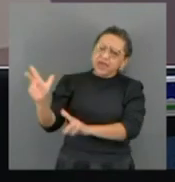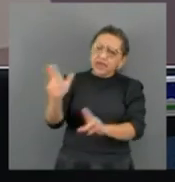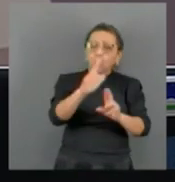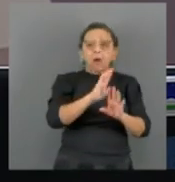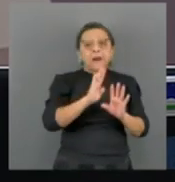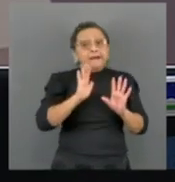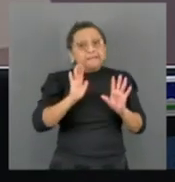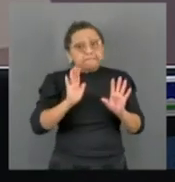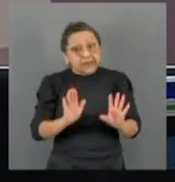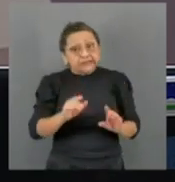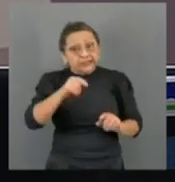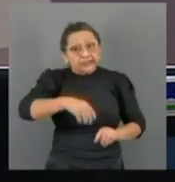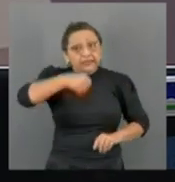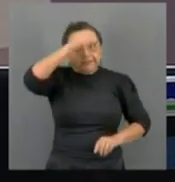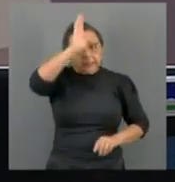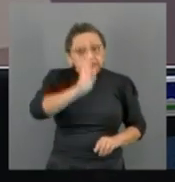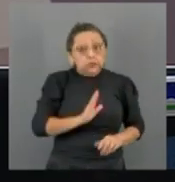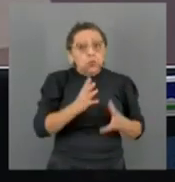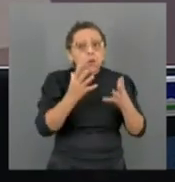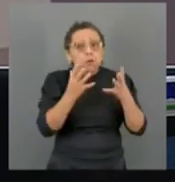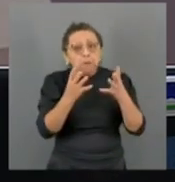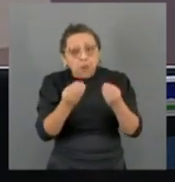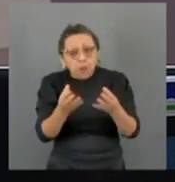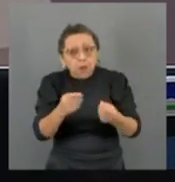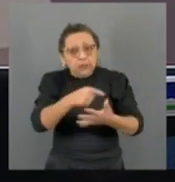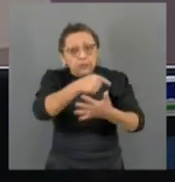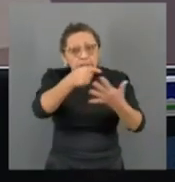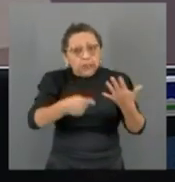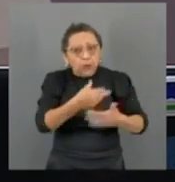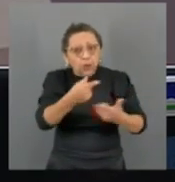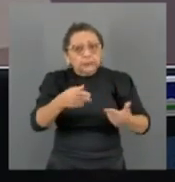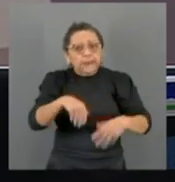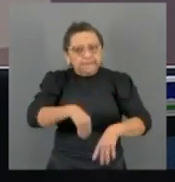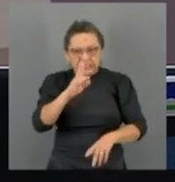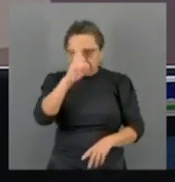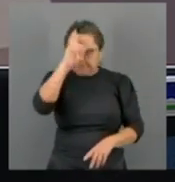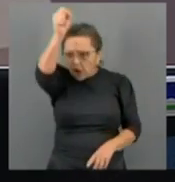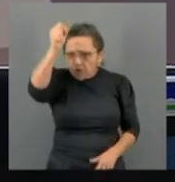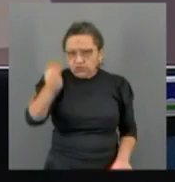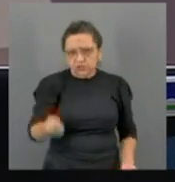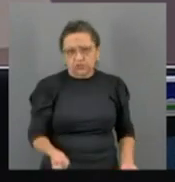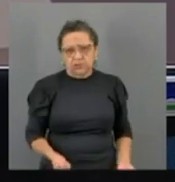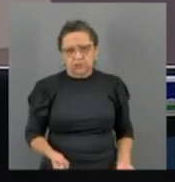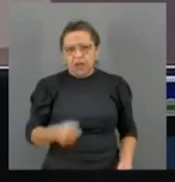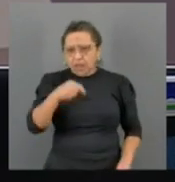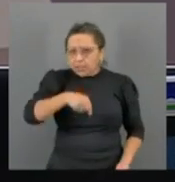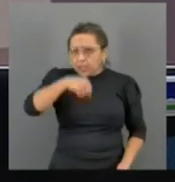coisas brasileiras, aqui é mais agressiva, né? Esses